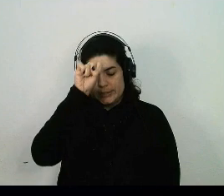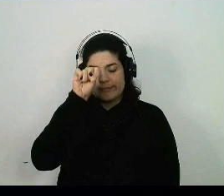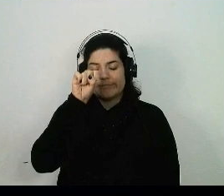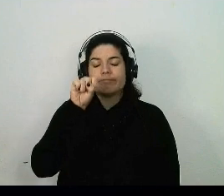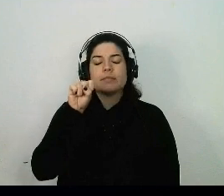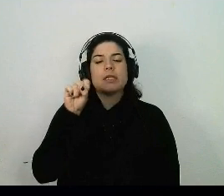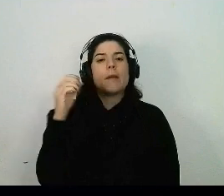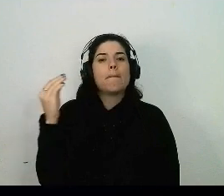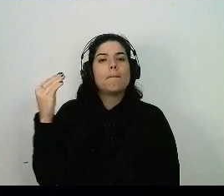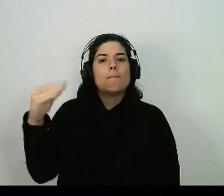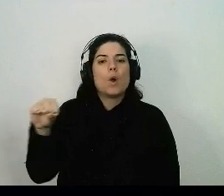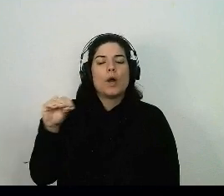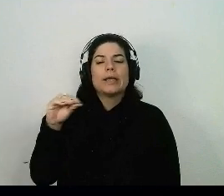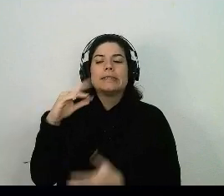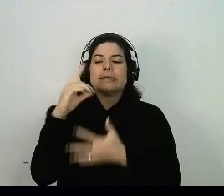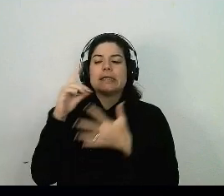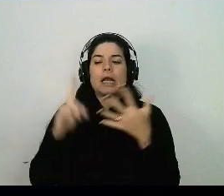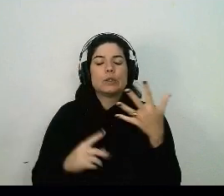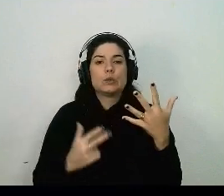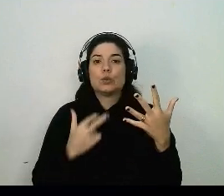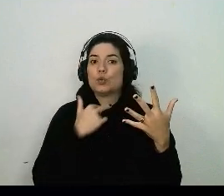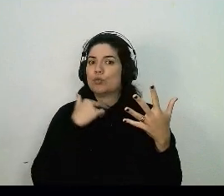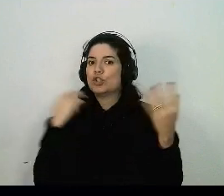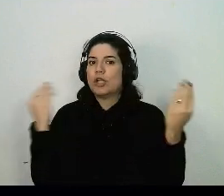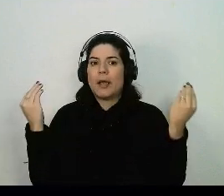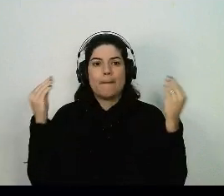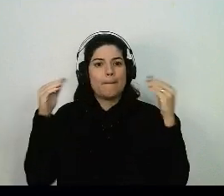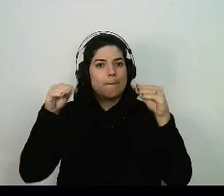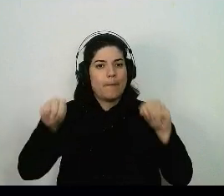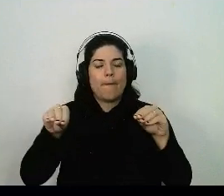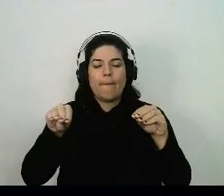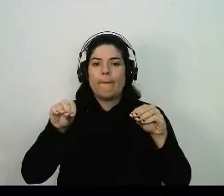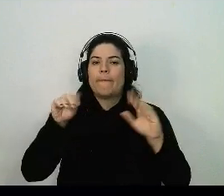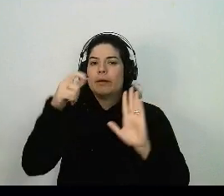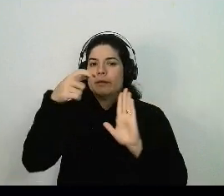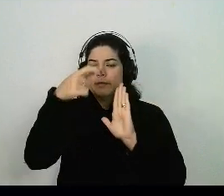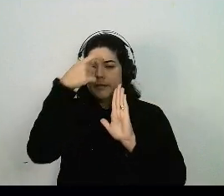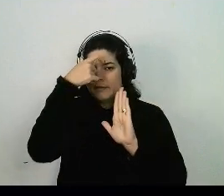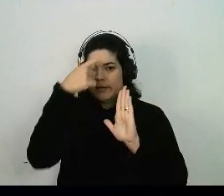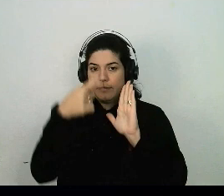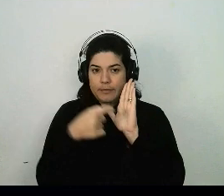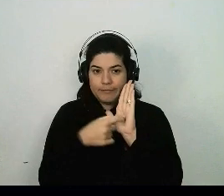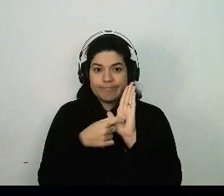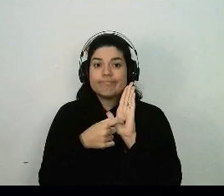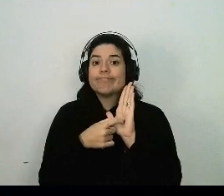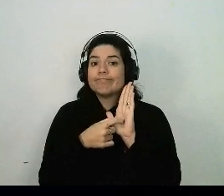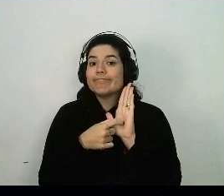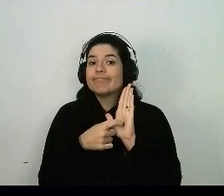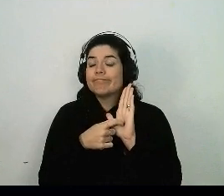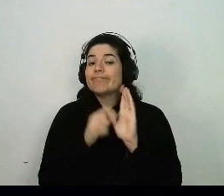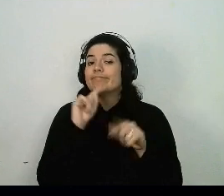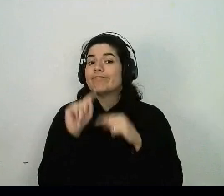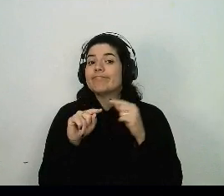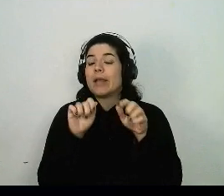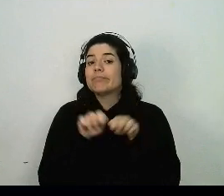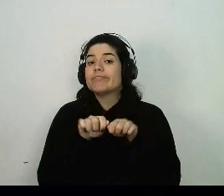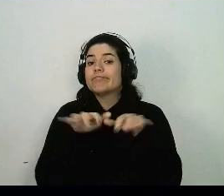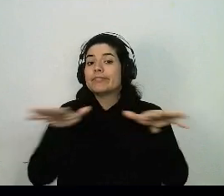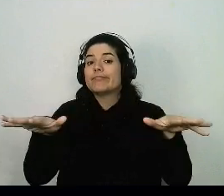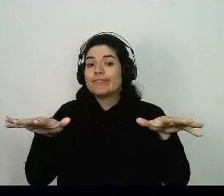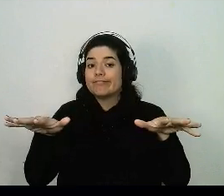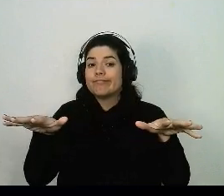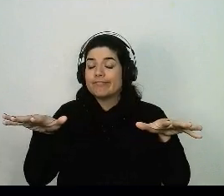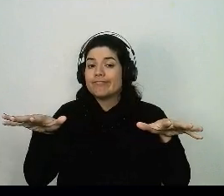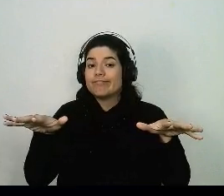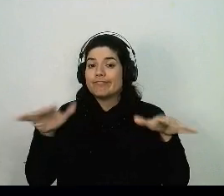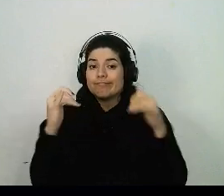não poderiam ser colocados na IA e ocorreu um vazamento de dados. Então a gente